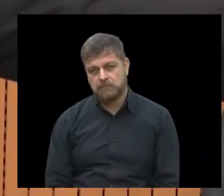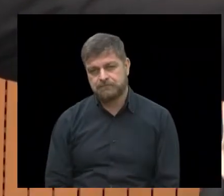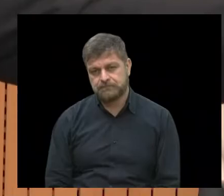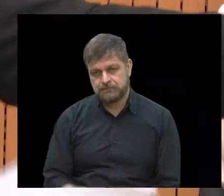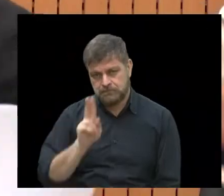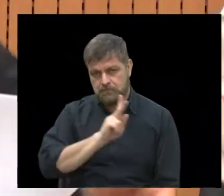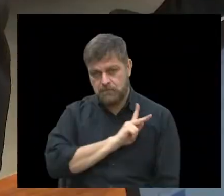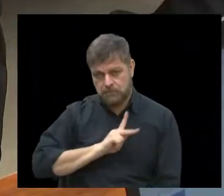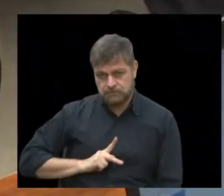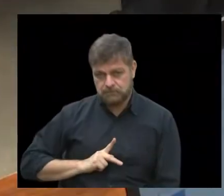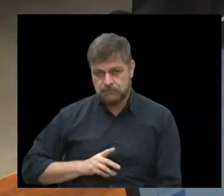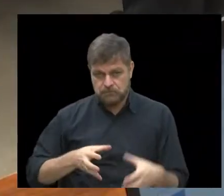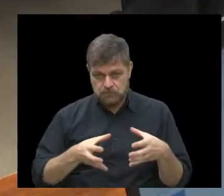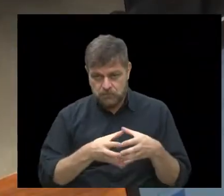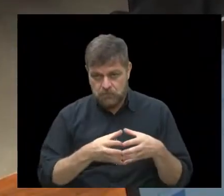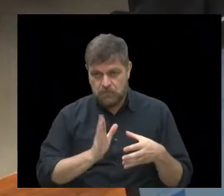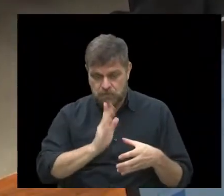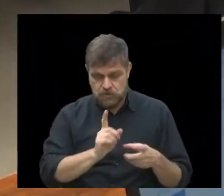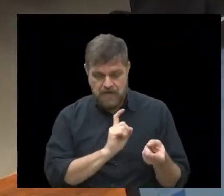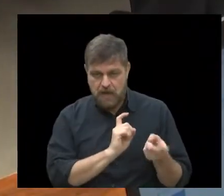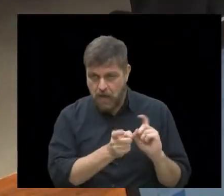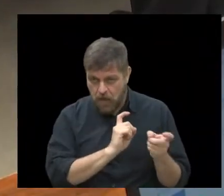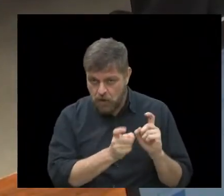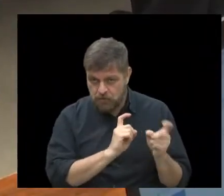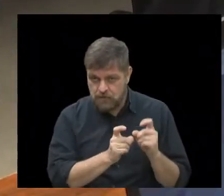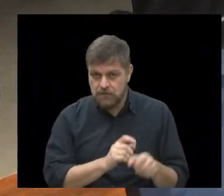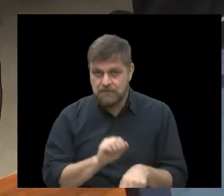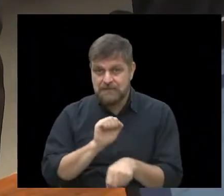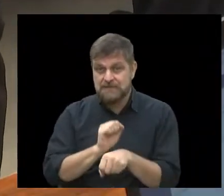Senhor presidente, a comissão já está reunida, mas requer ainda 10 minutos.